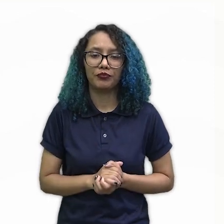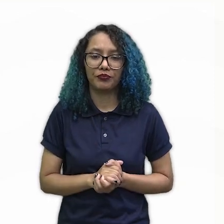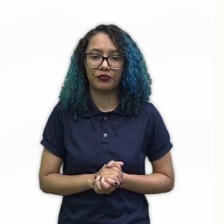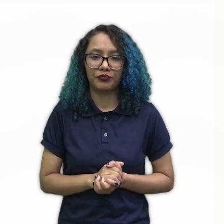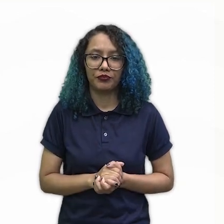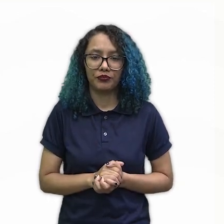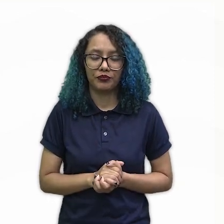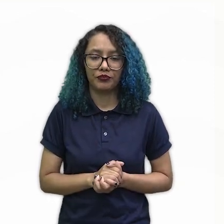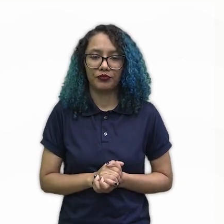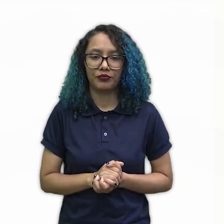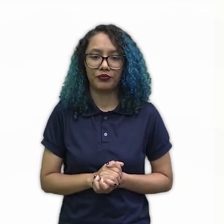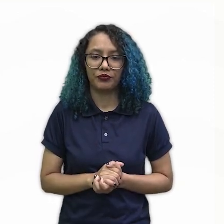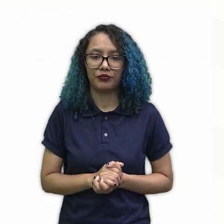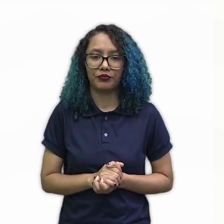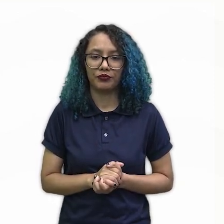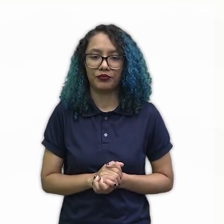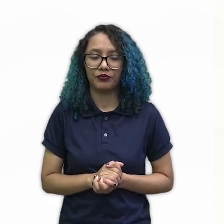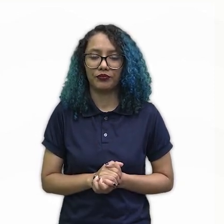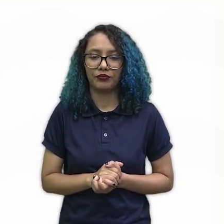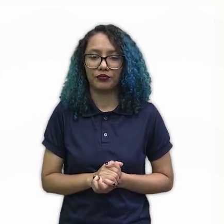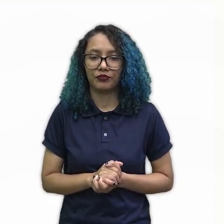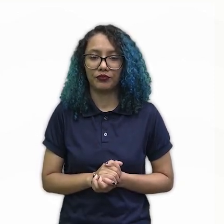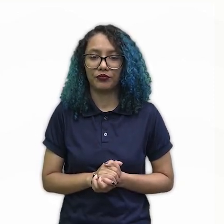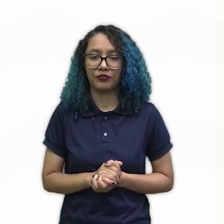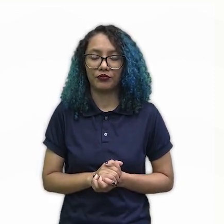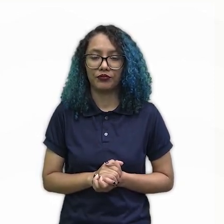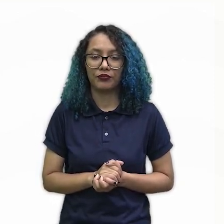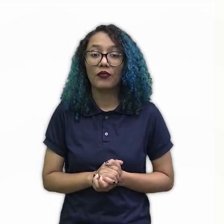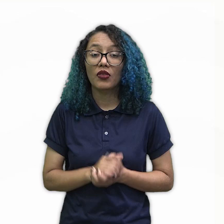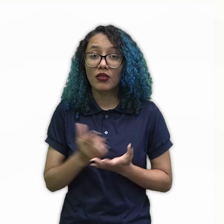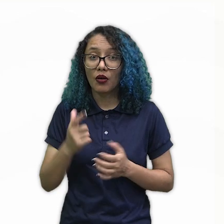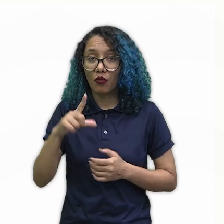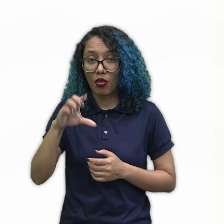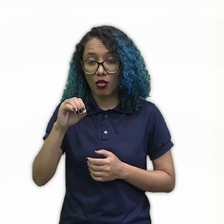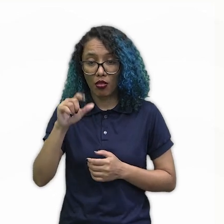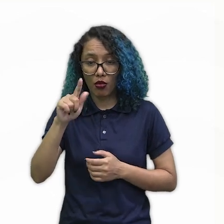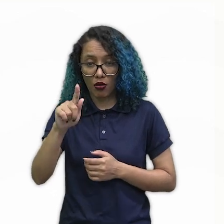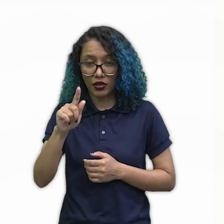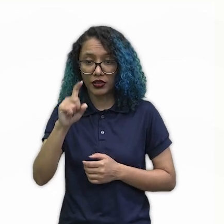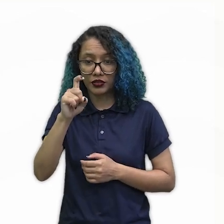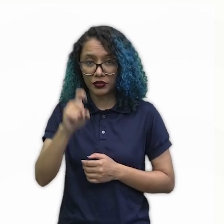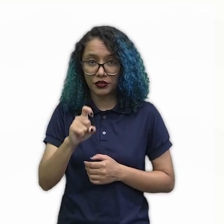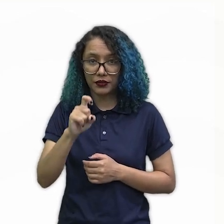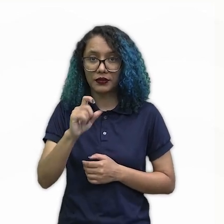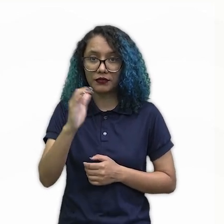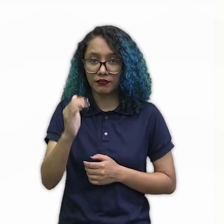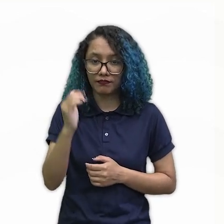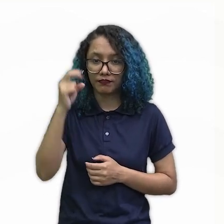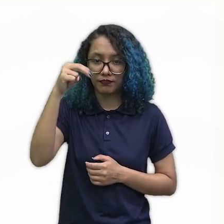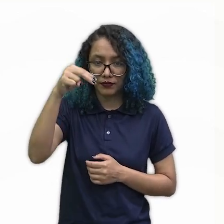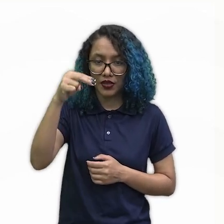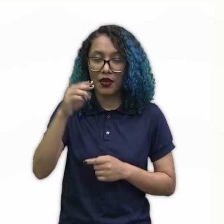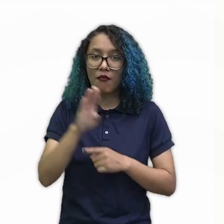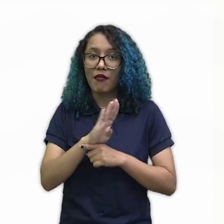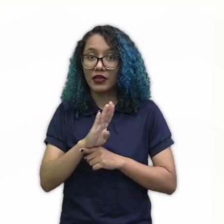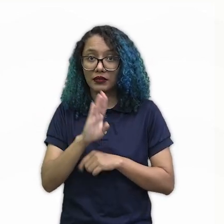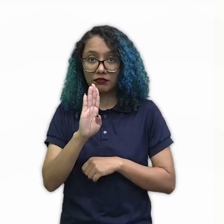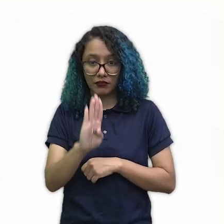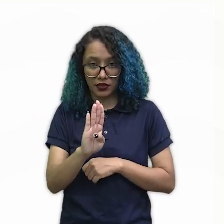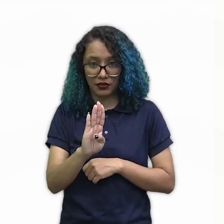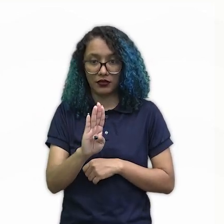O logaritmo da potência apareceu lá pelo seguinte: log de x elevado a n na base